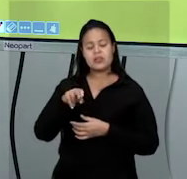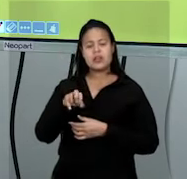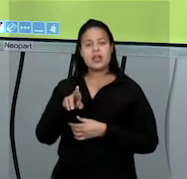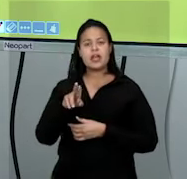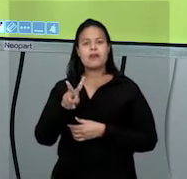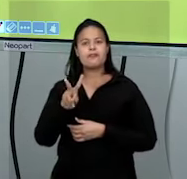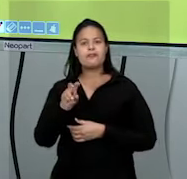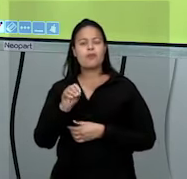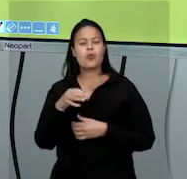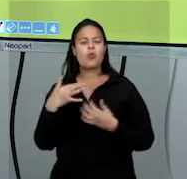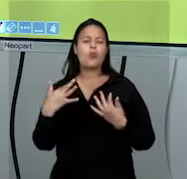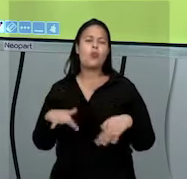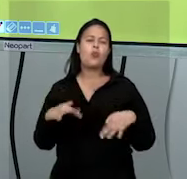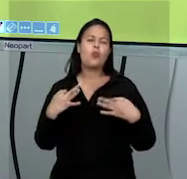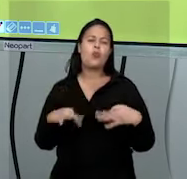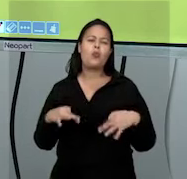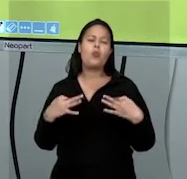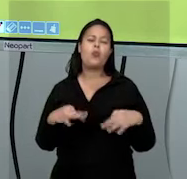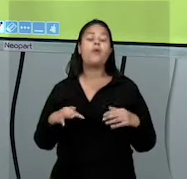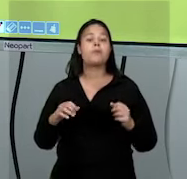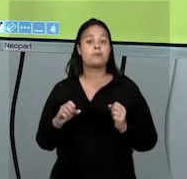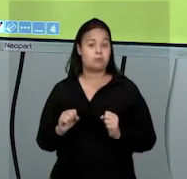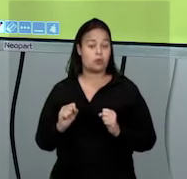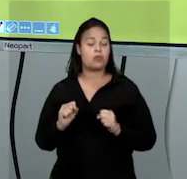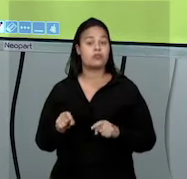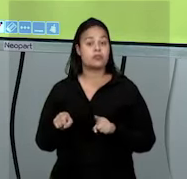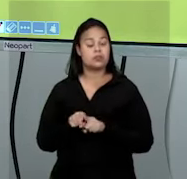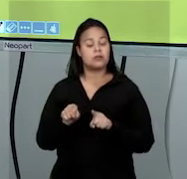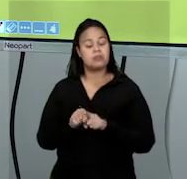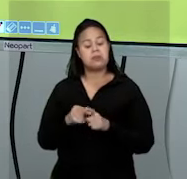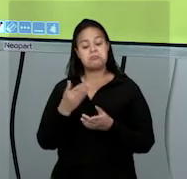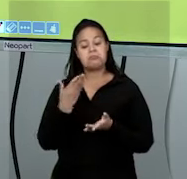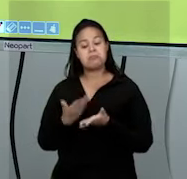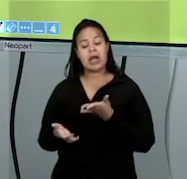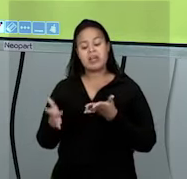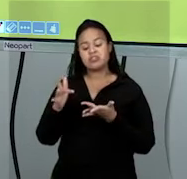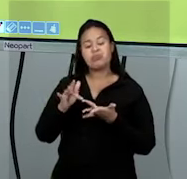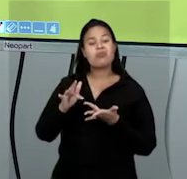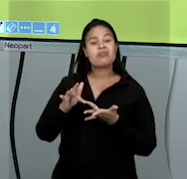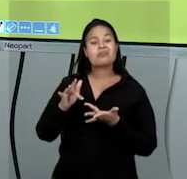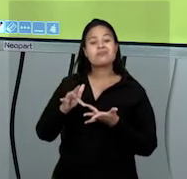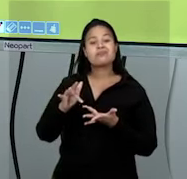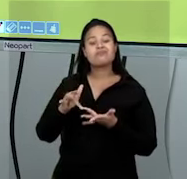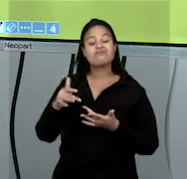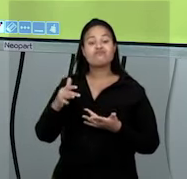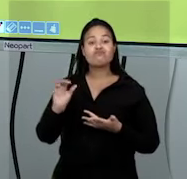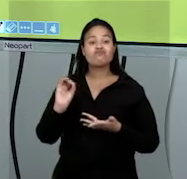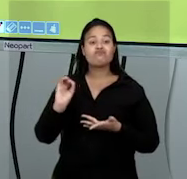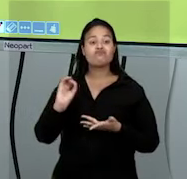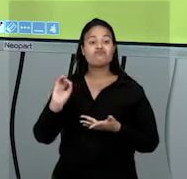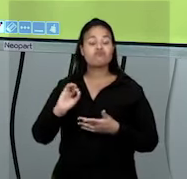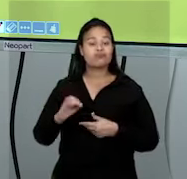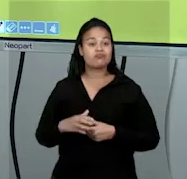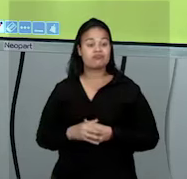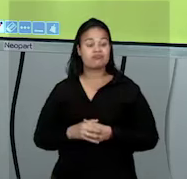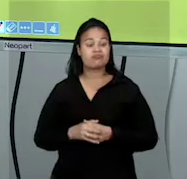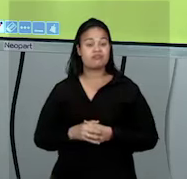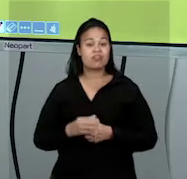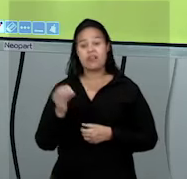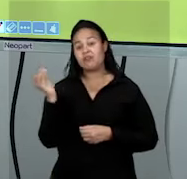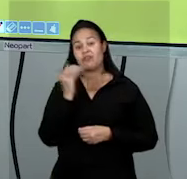passar a sentir dores, ou ela pode perder a sensibilidade, né? Ela passa a